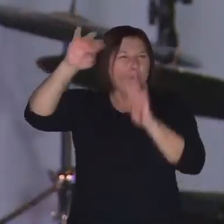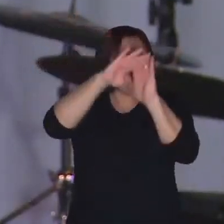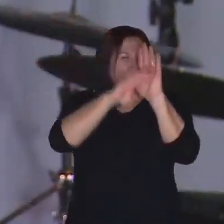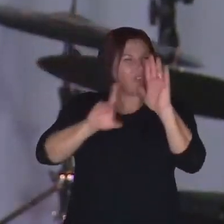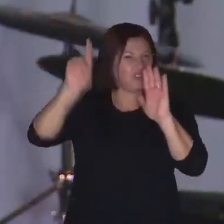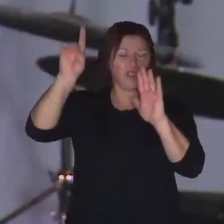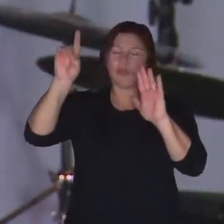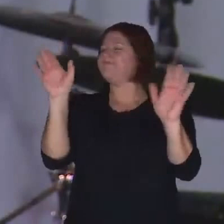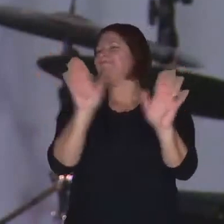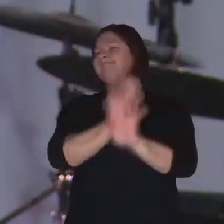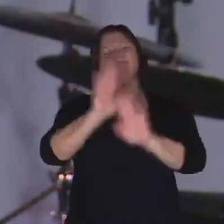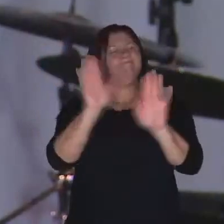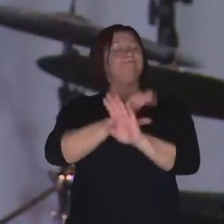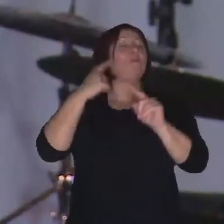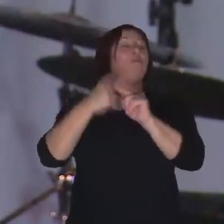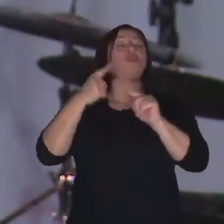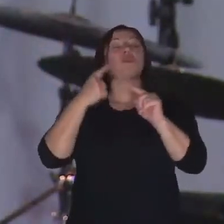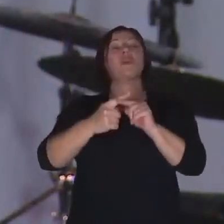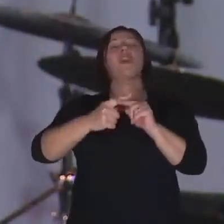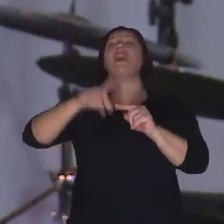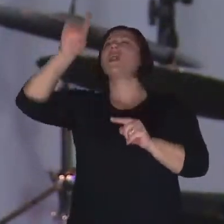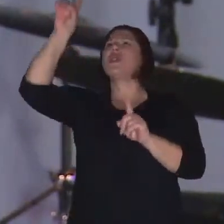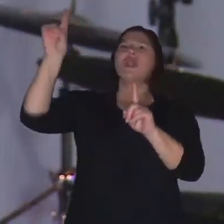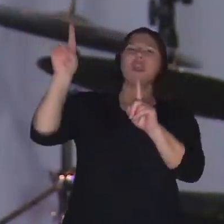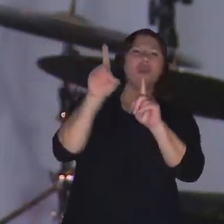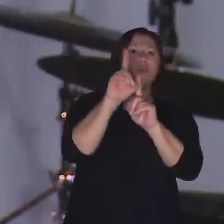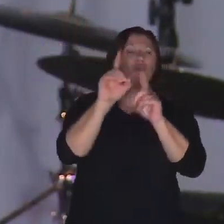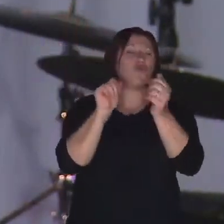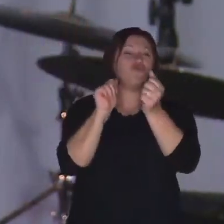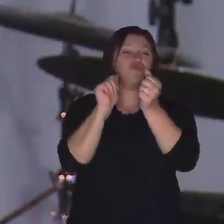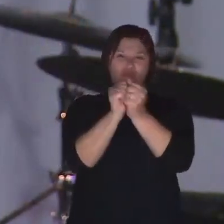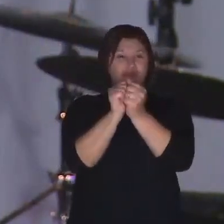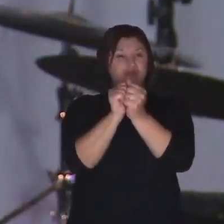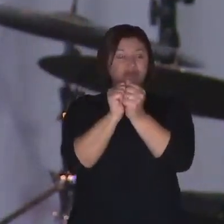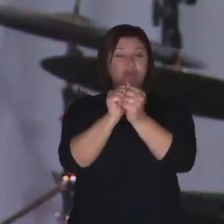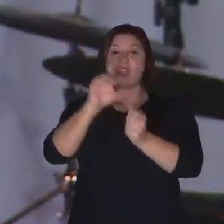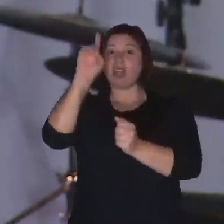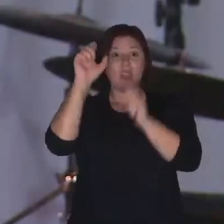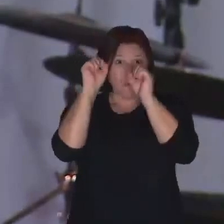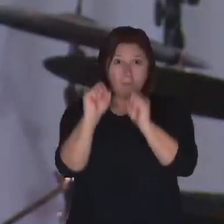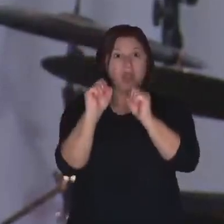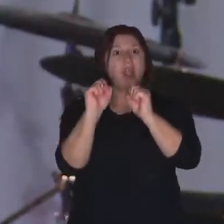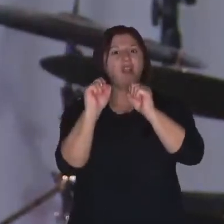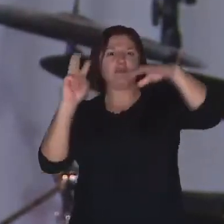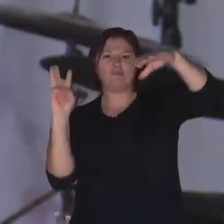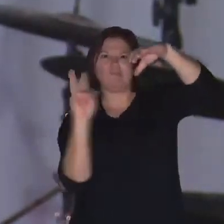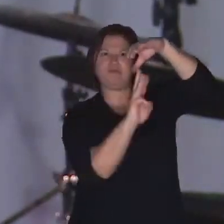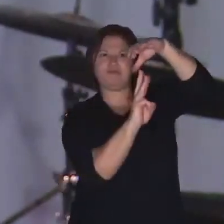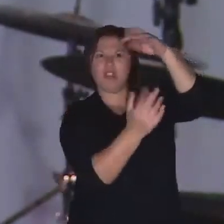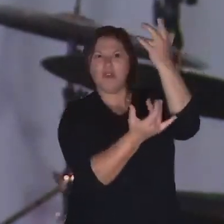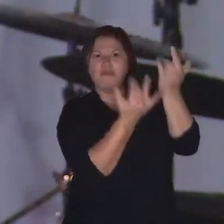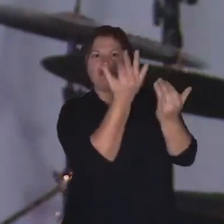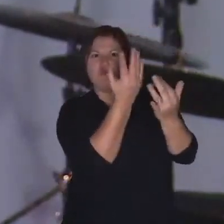Esse lugar não vai me acabar com a boca do leão. Porque o Deus que a gente acredita também domina